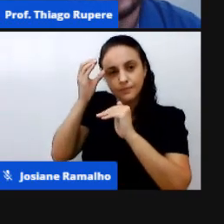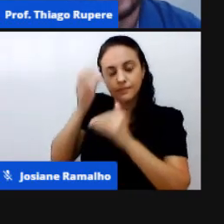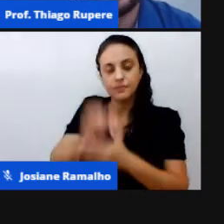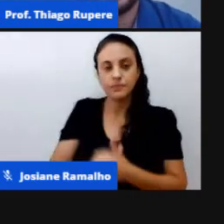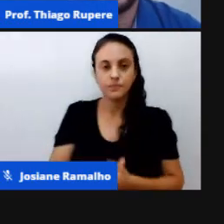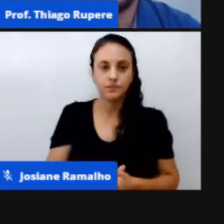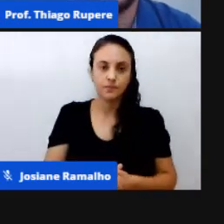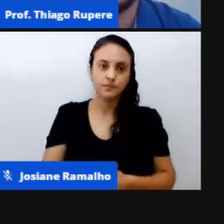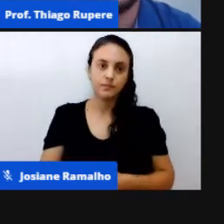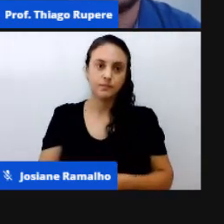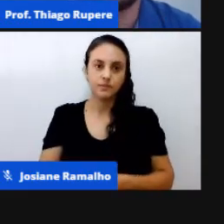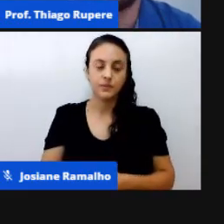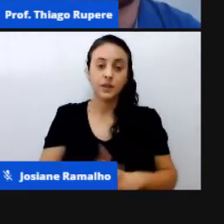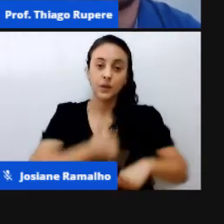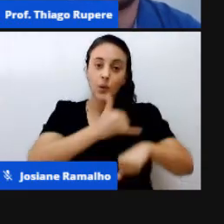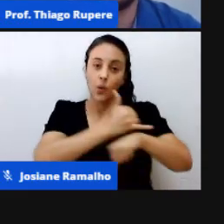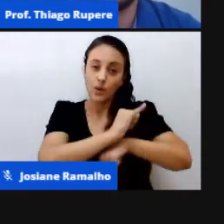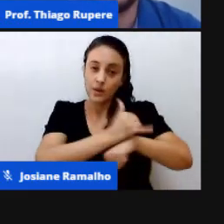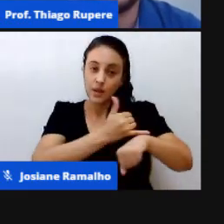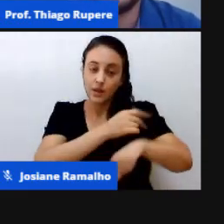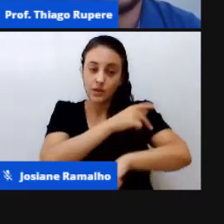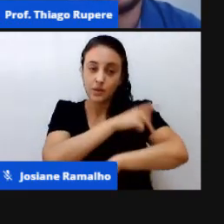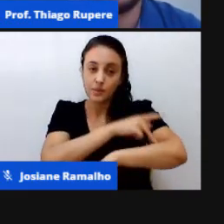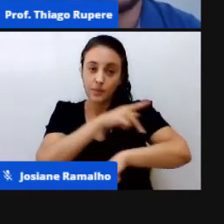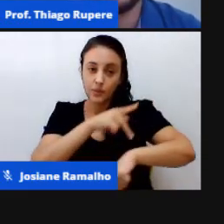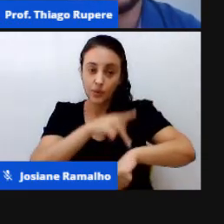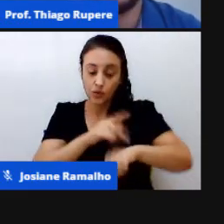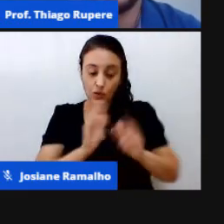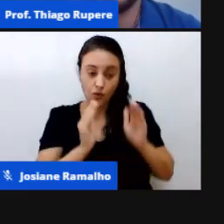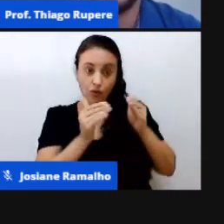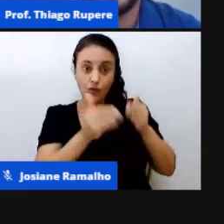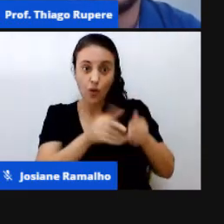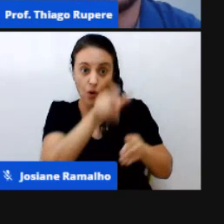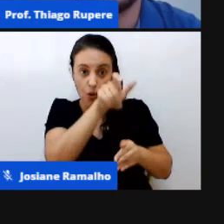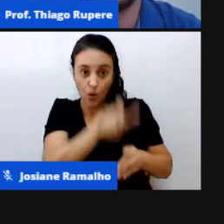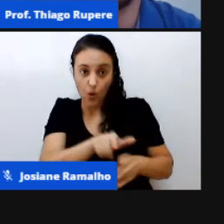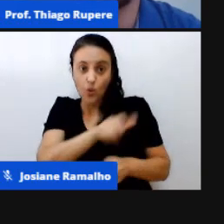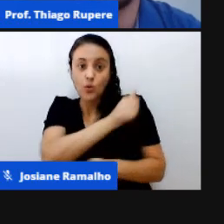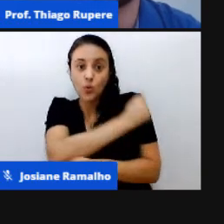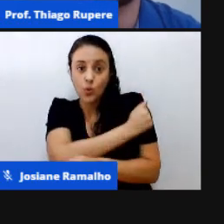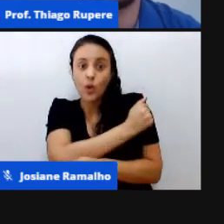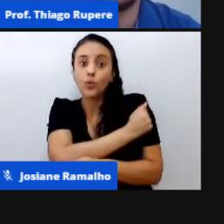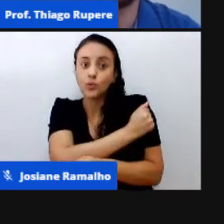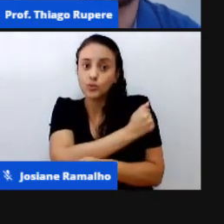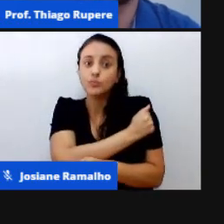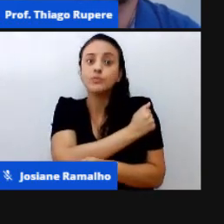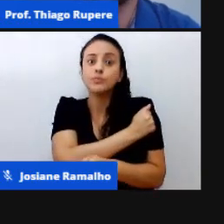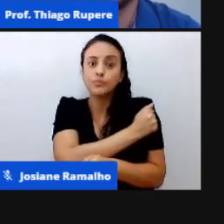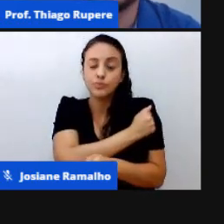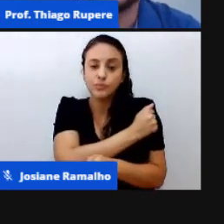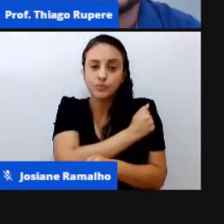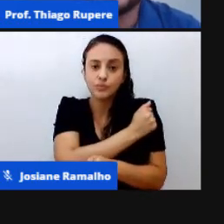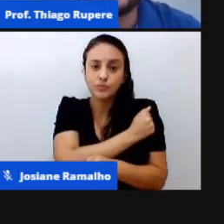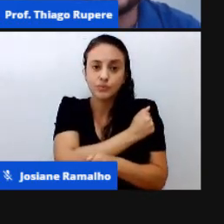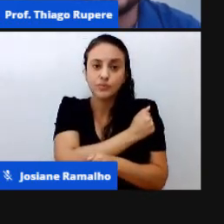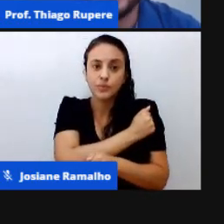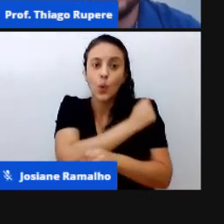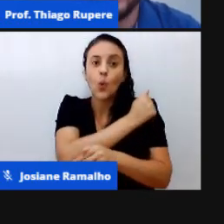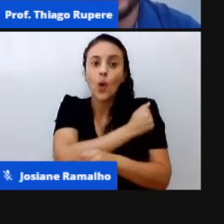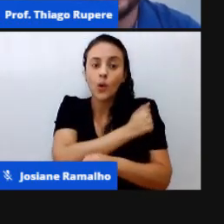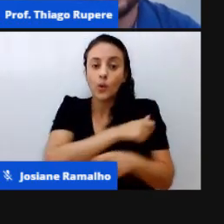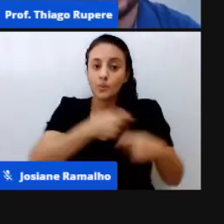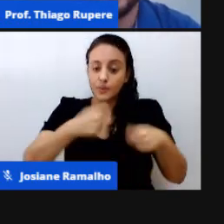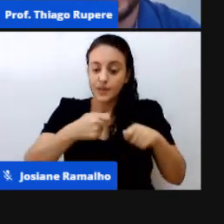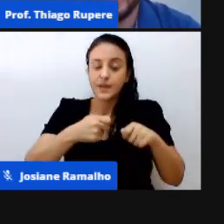São estratégias pedagógicas com foco no aprendiz, situações de aprendizagem em que o aluno é ativo.